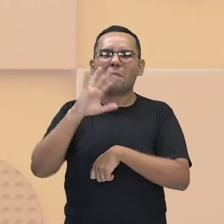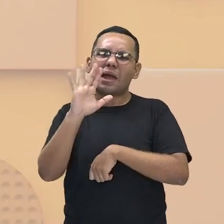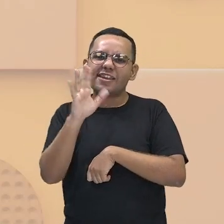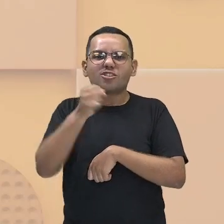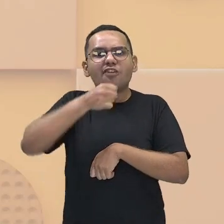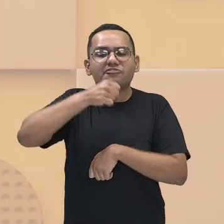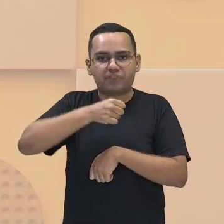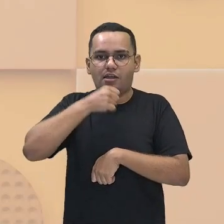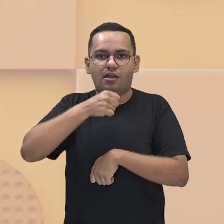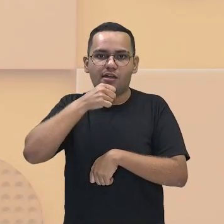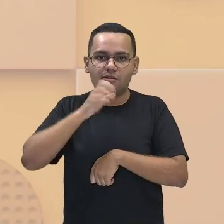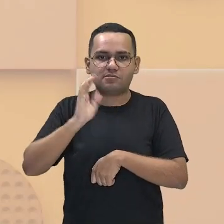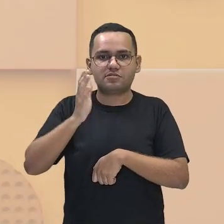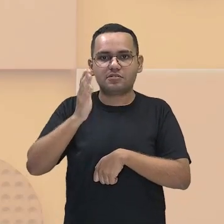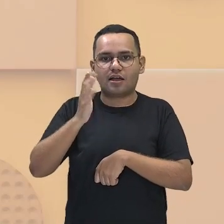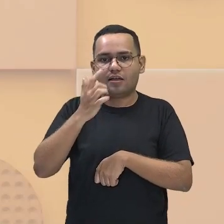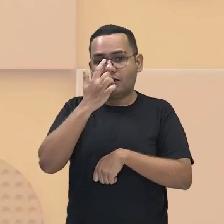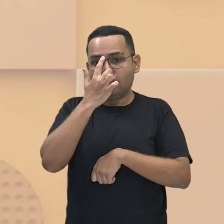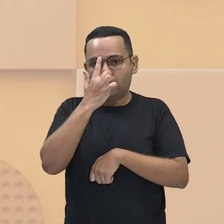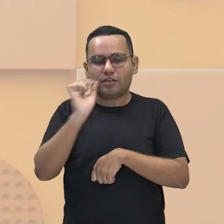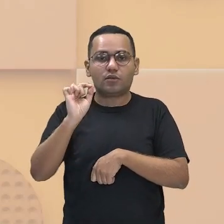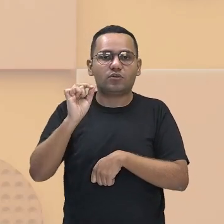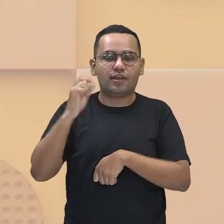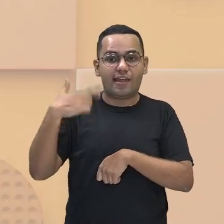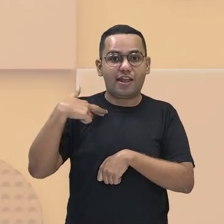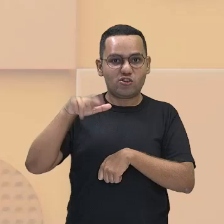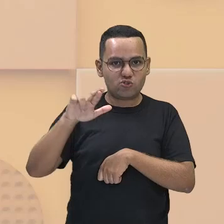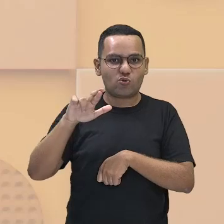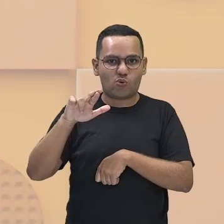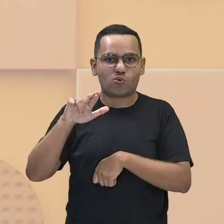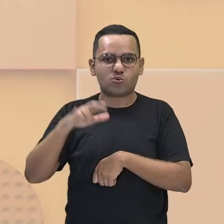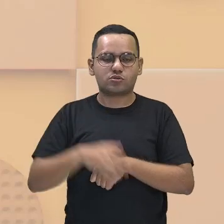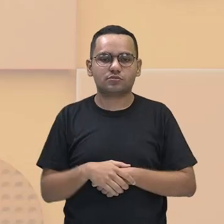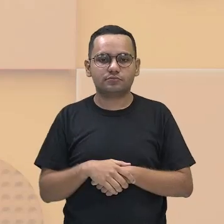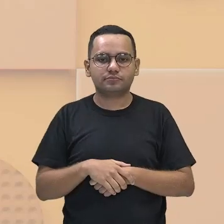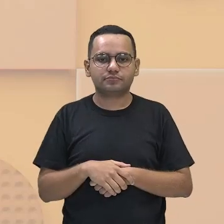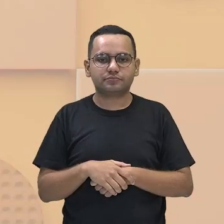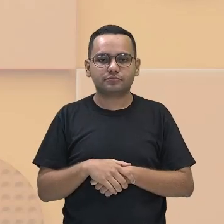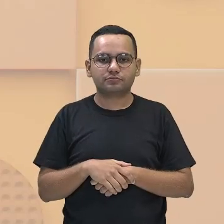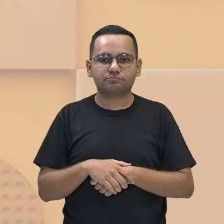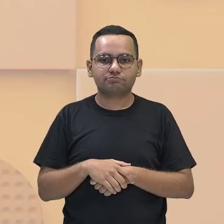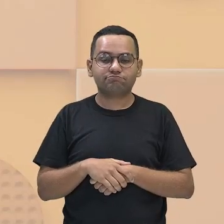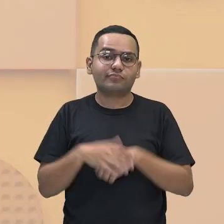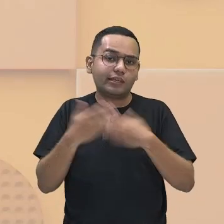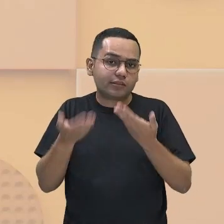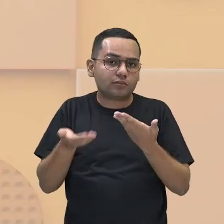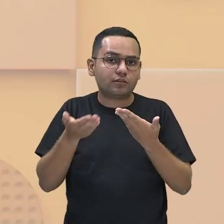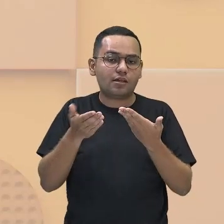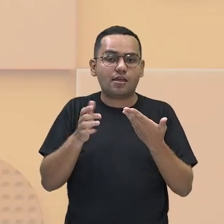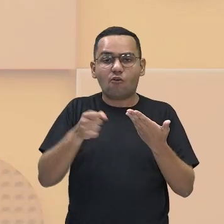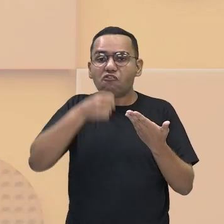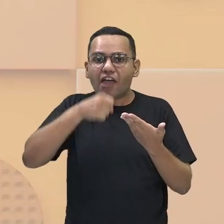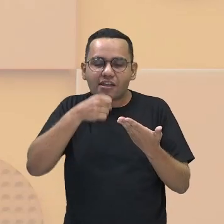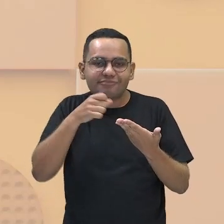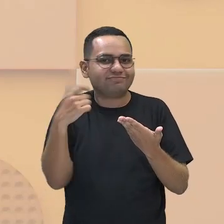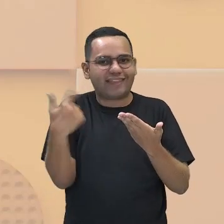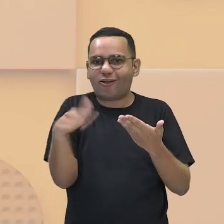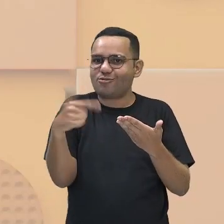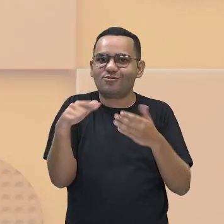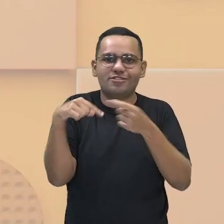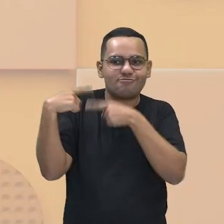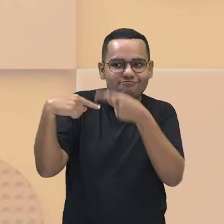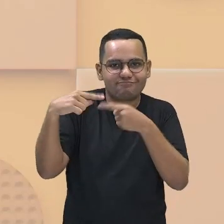e ele era cardeal, ou seja, ele era religioso. Logo, ele não tinha herdeiros também. Logo depois que esse